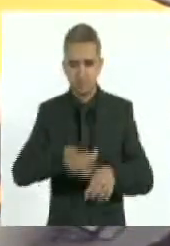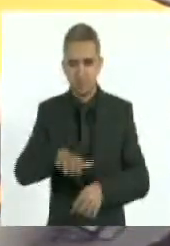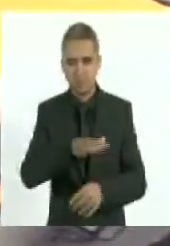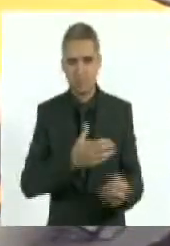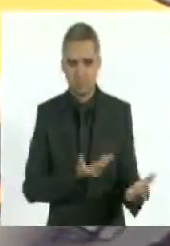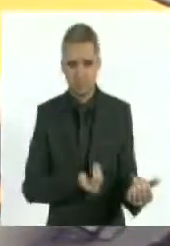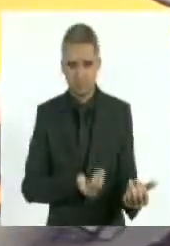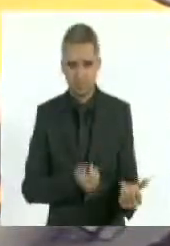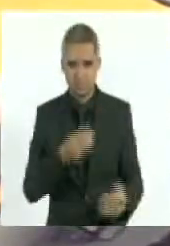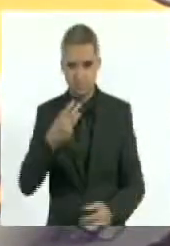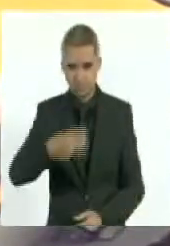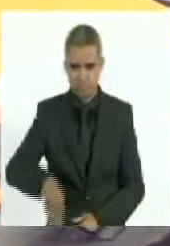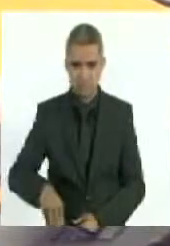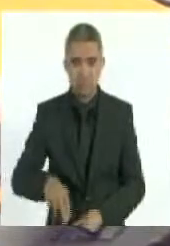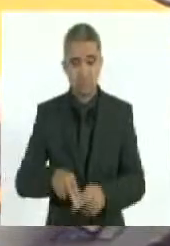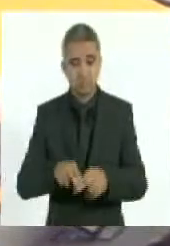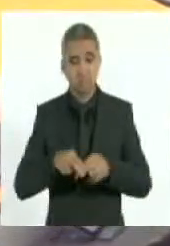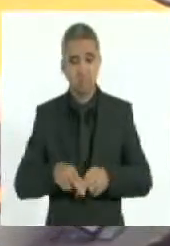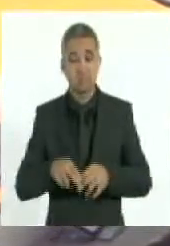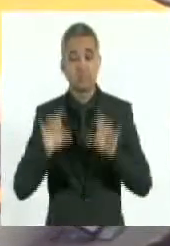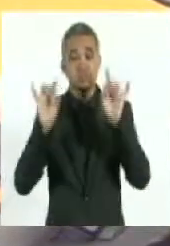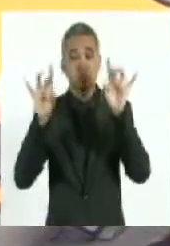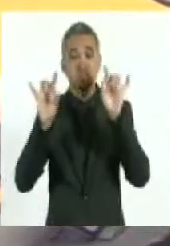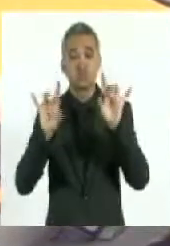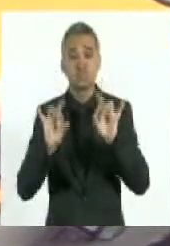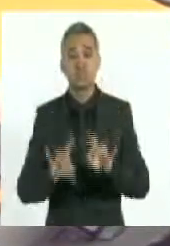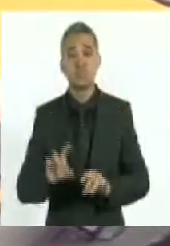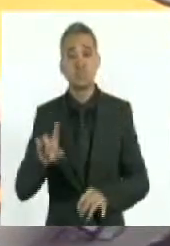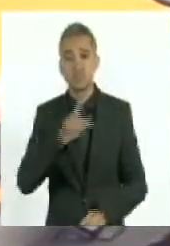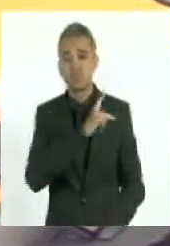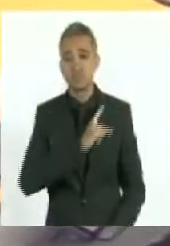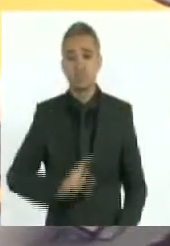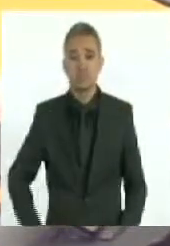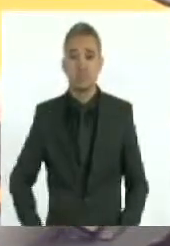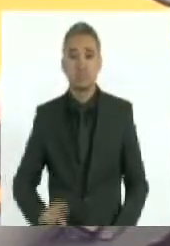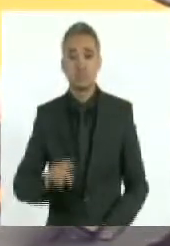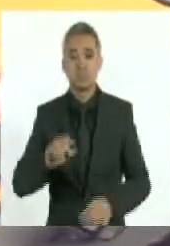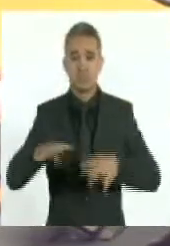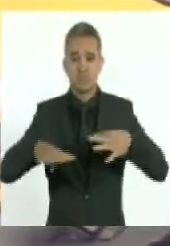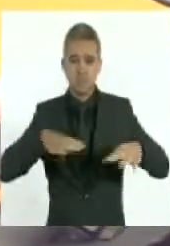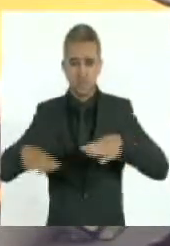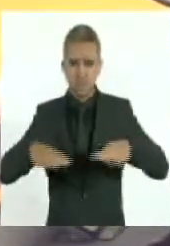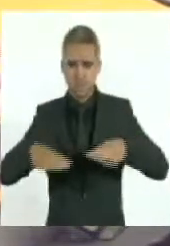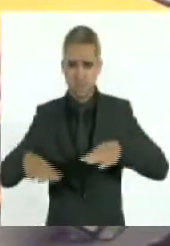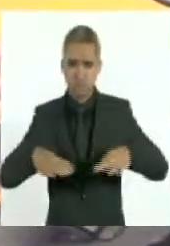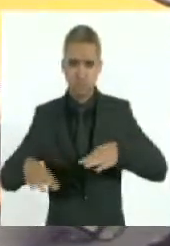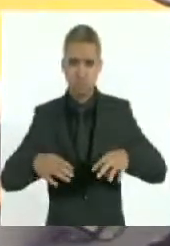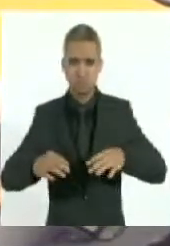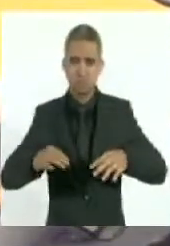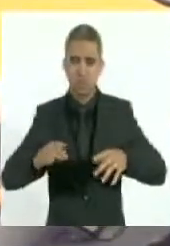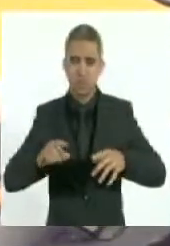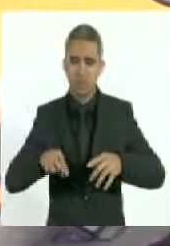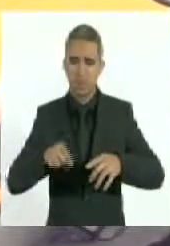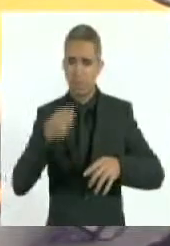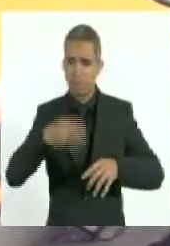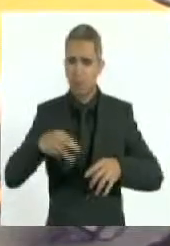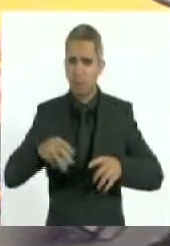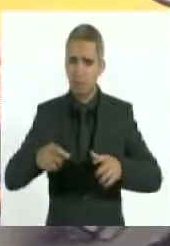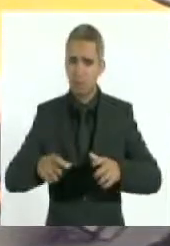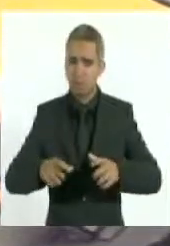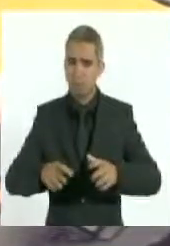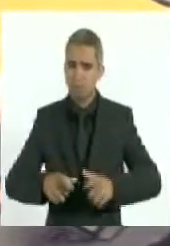esporte, especificamente na frente da presidente Sampaio Corrêa, quando realmente alavancou o futebol maranhense,